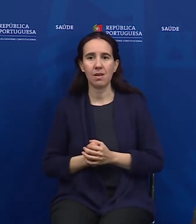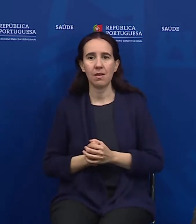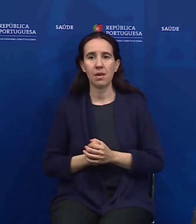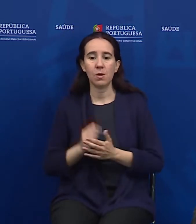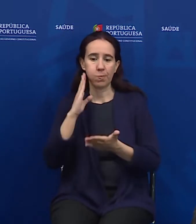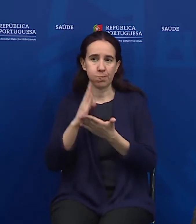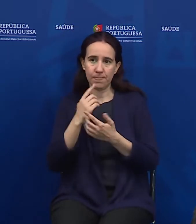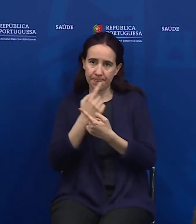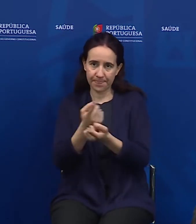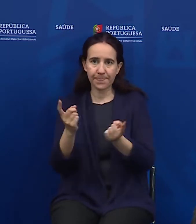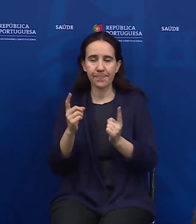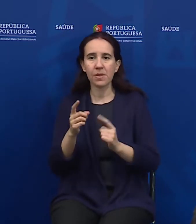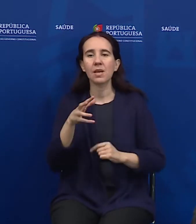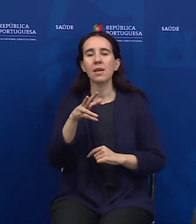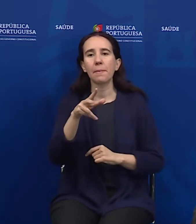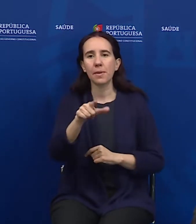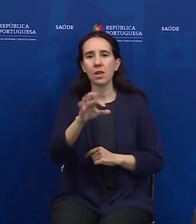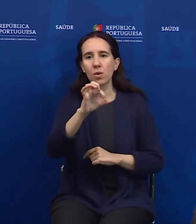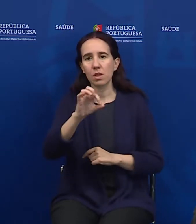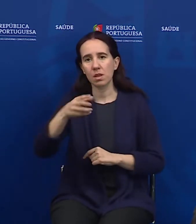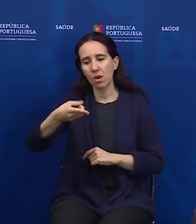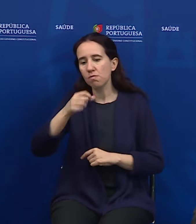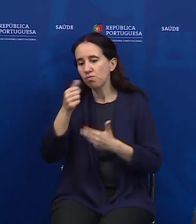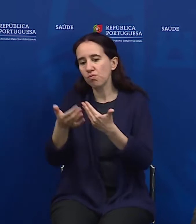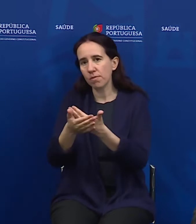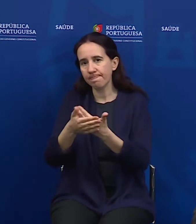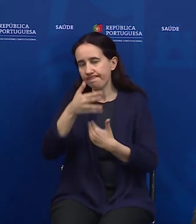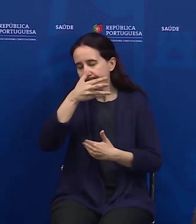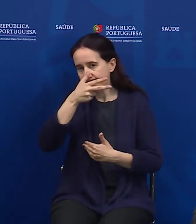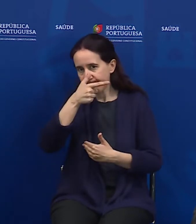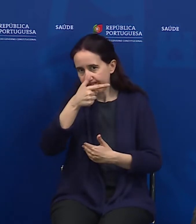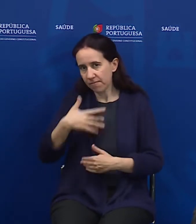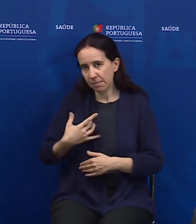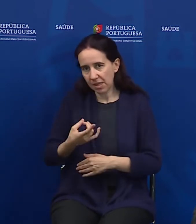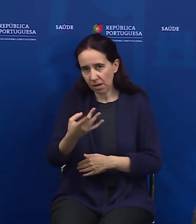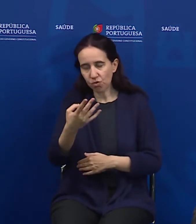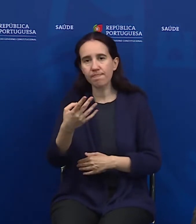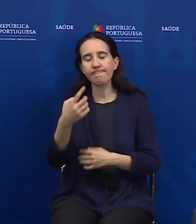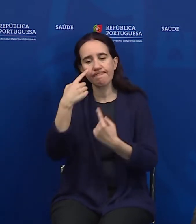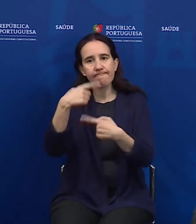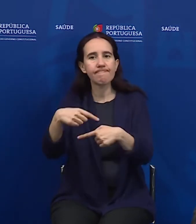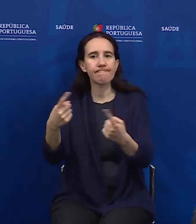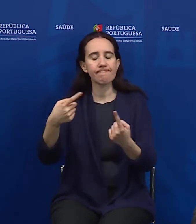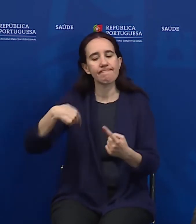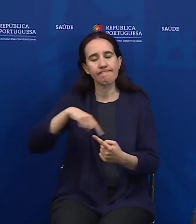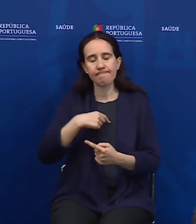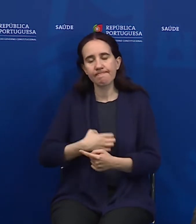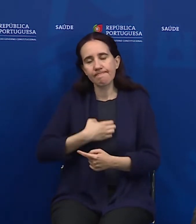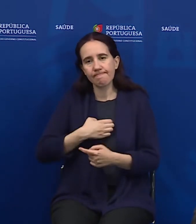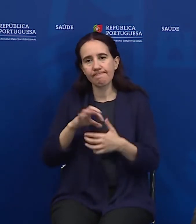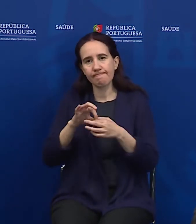E, finalmente, 1.089 óbitos que lamentamos e apresentamos as nossas